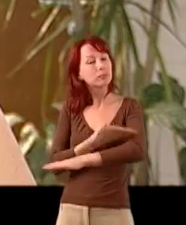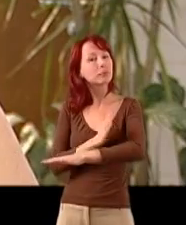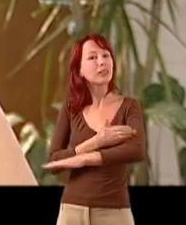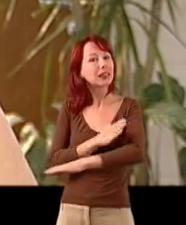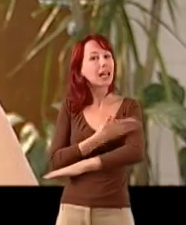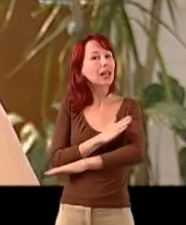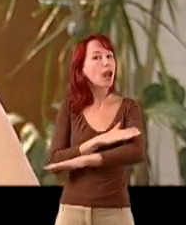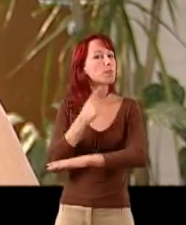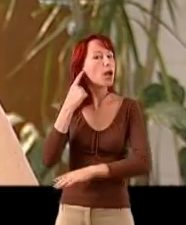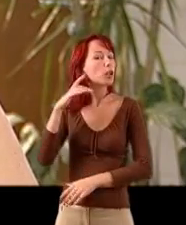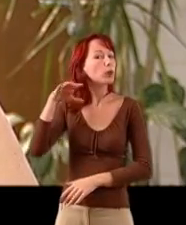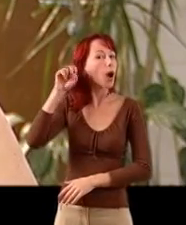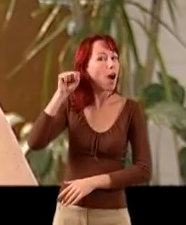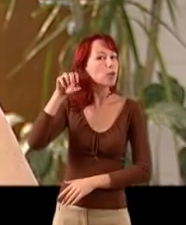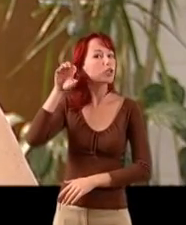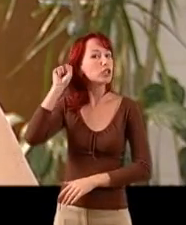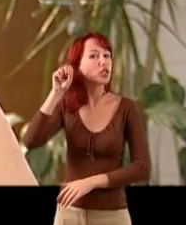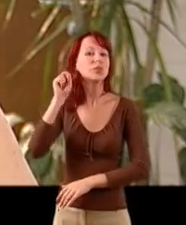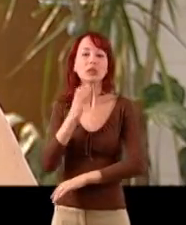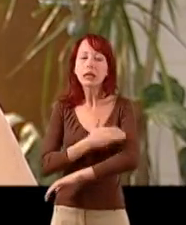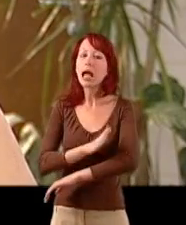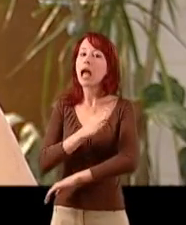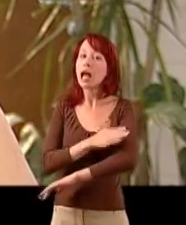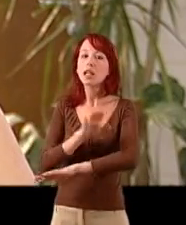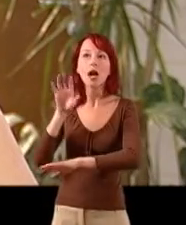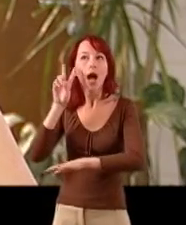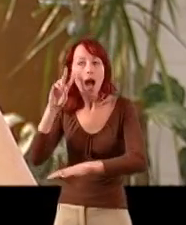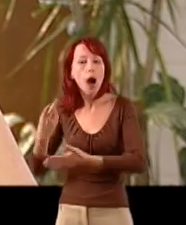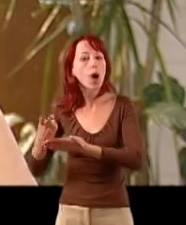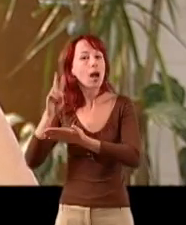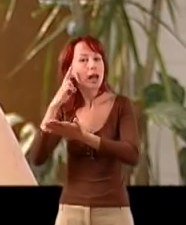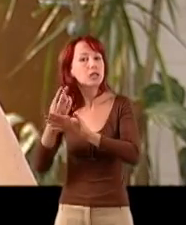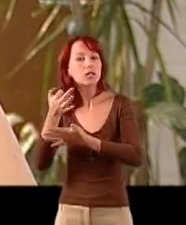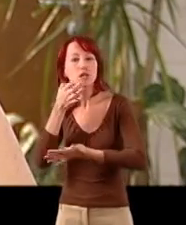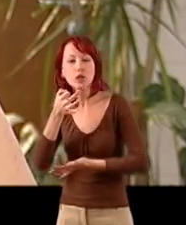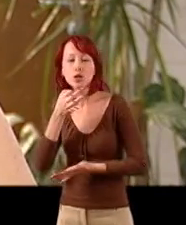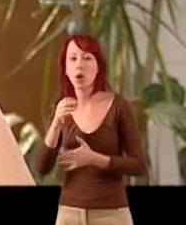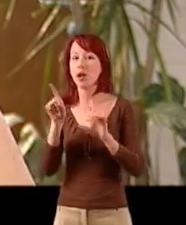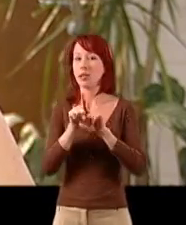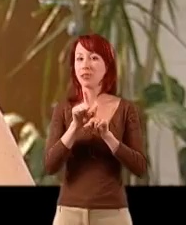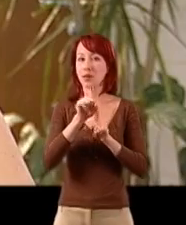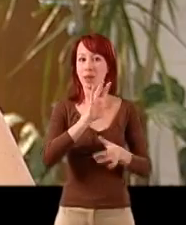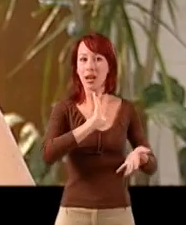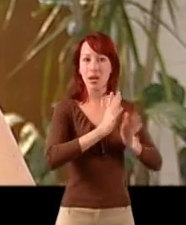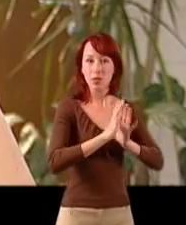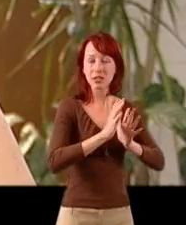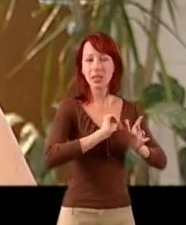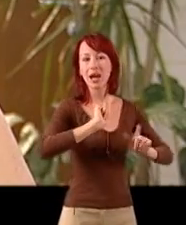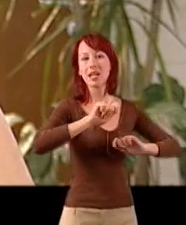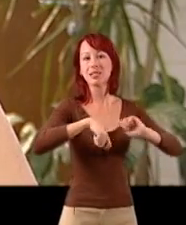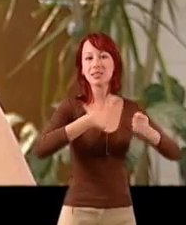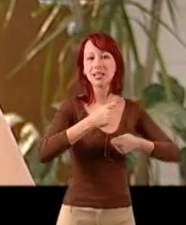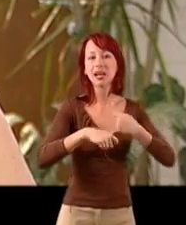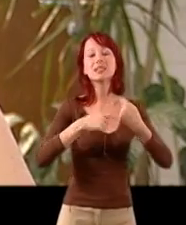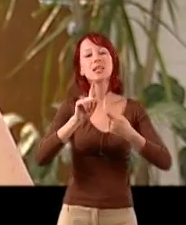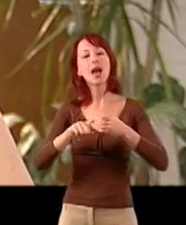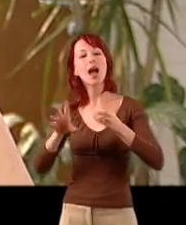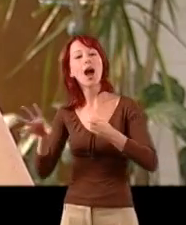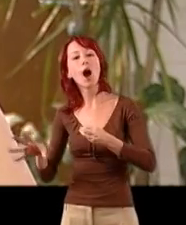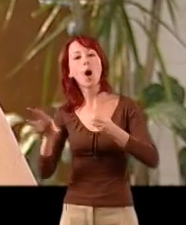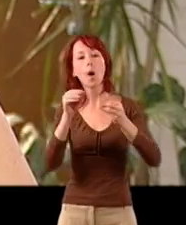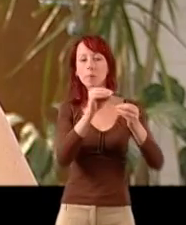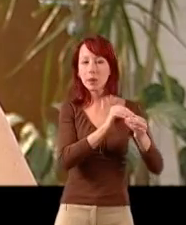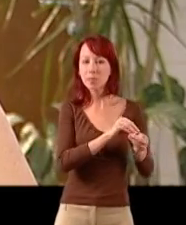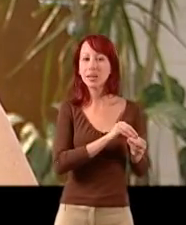auditivo, né, e a língua de sinais, os gestos, a comunicação complementada com os